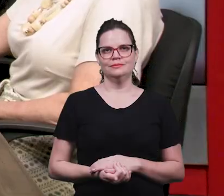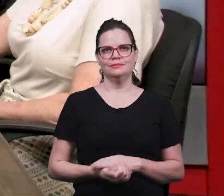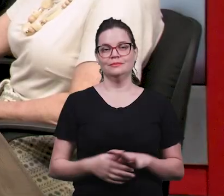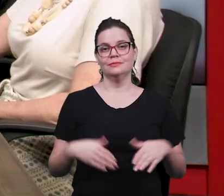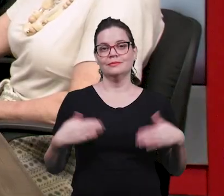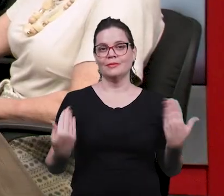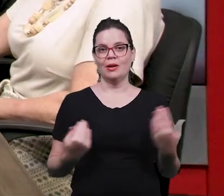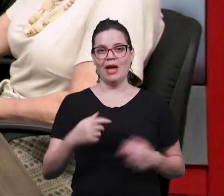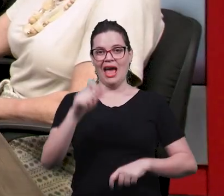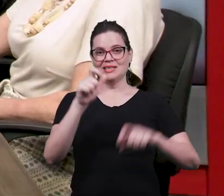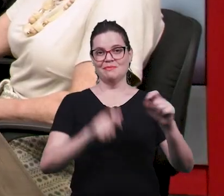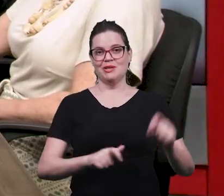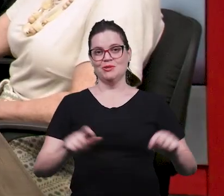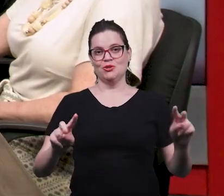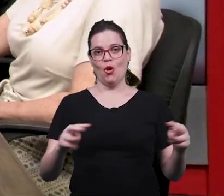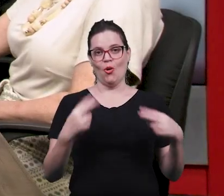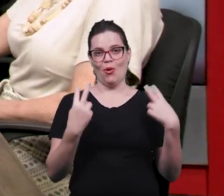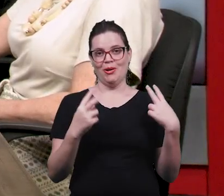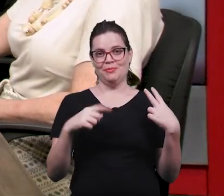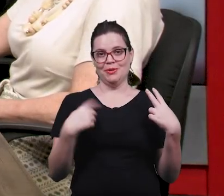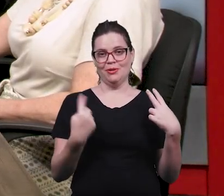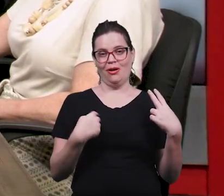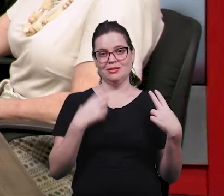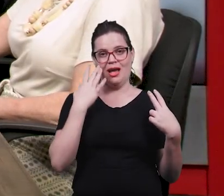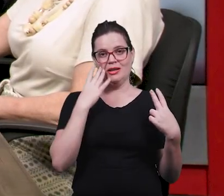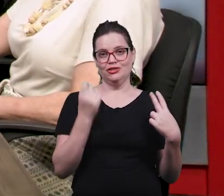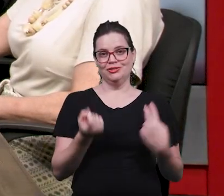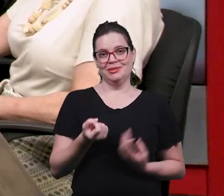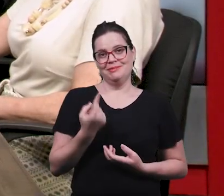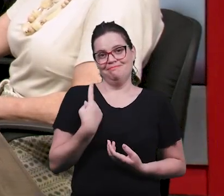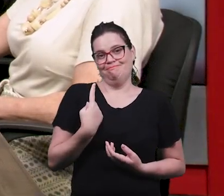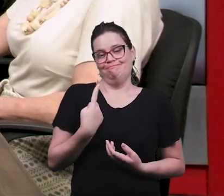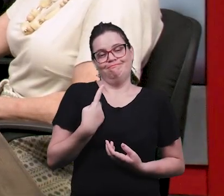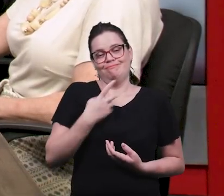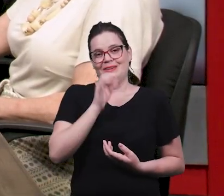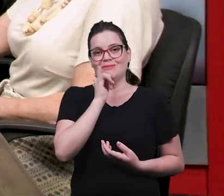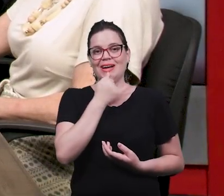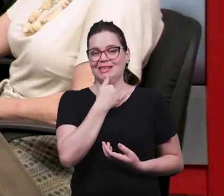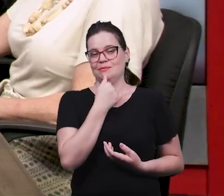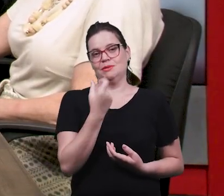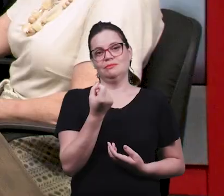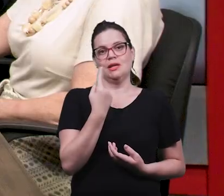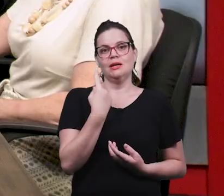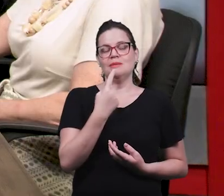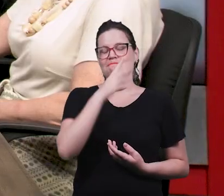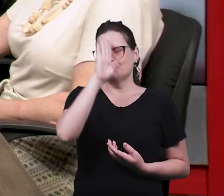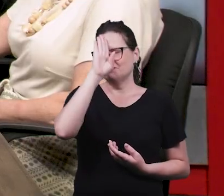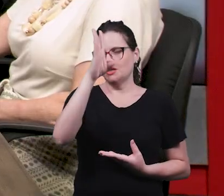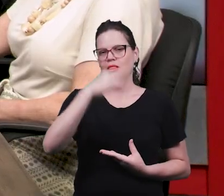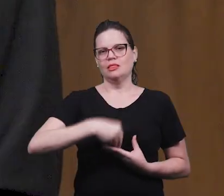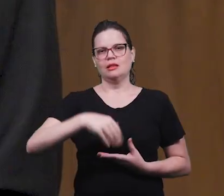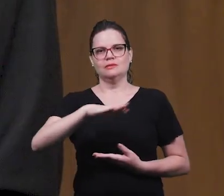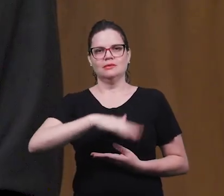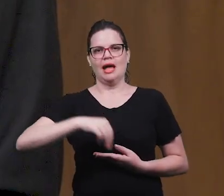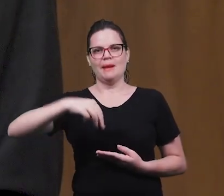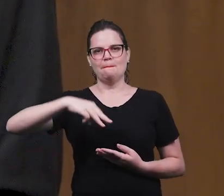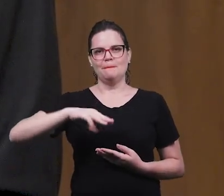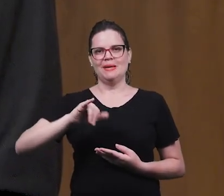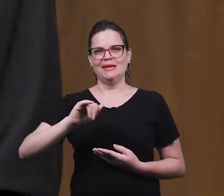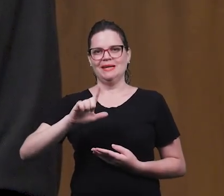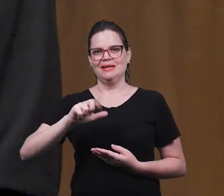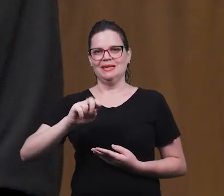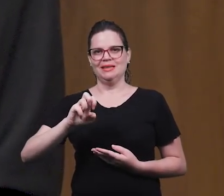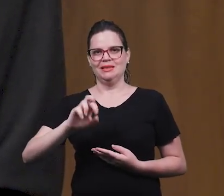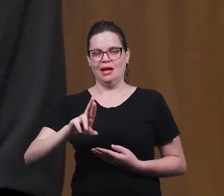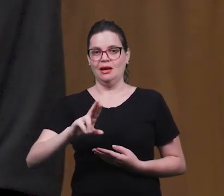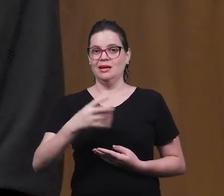um estranho, infelizmente, principalmente dentro de uma academia militar. Dentro de uma academia militar, as pessoas, seus